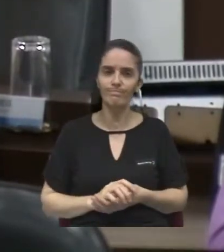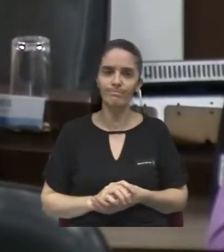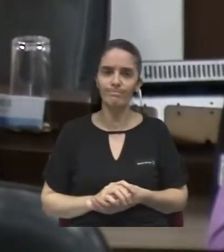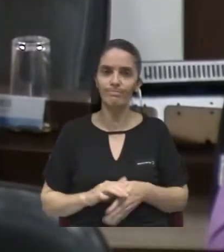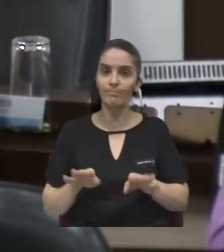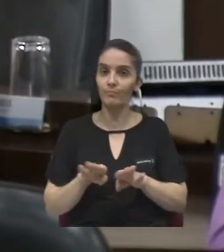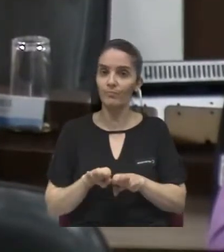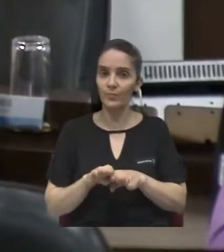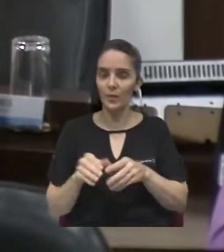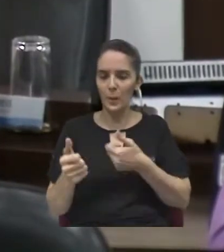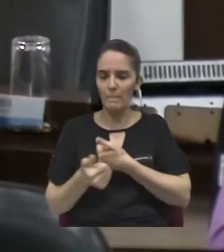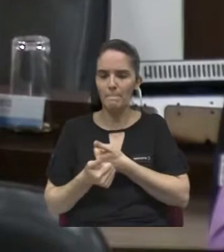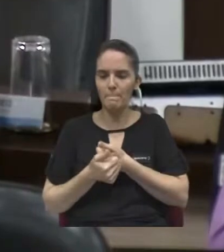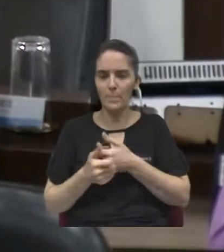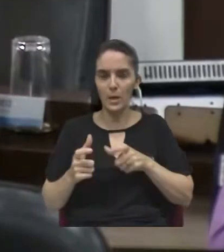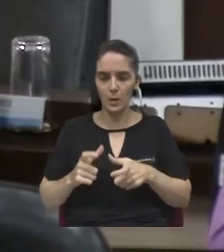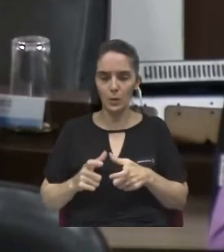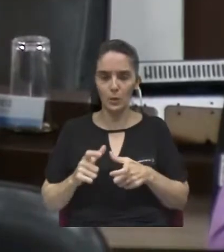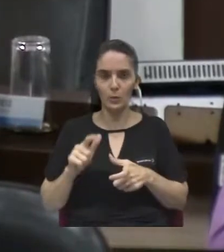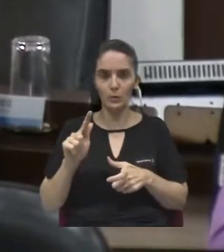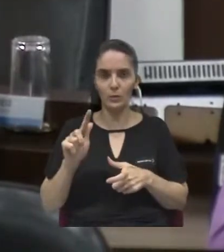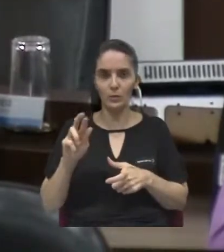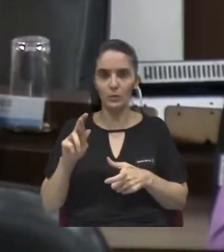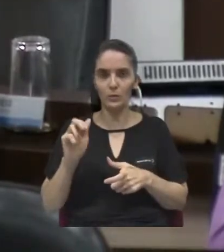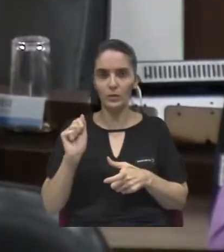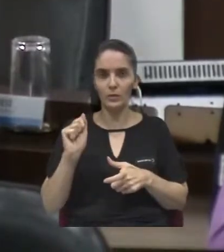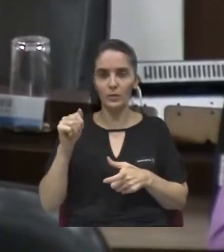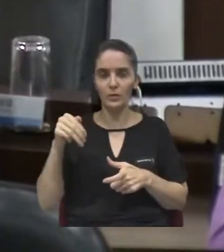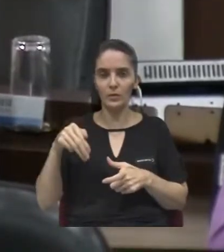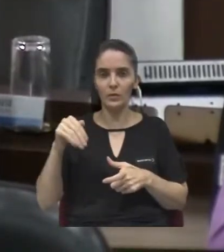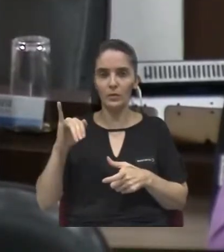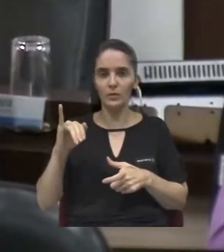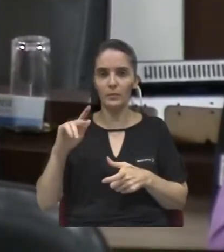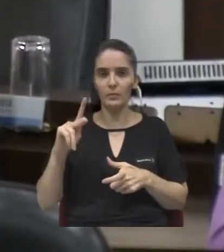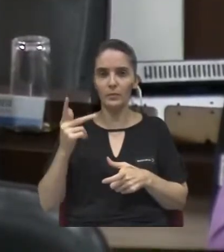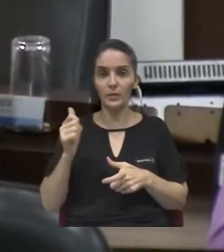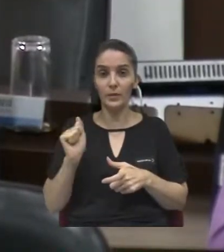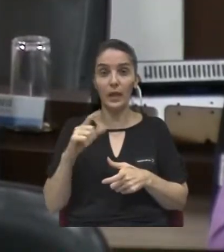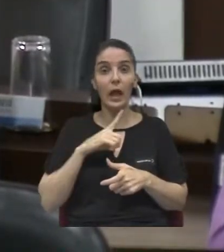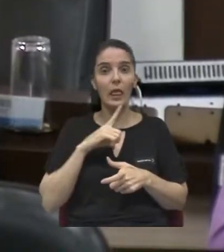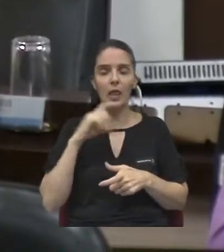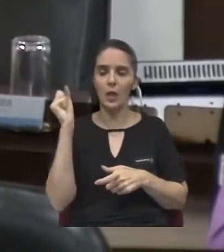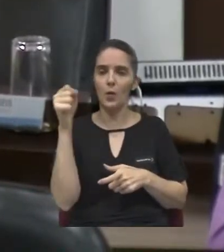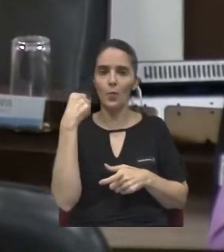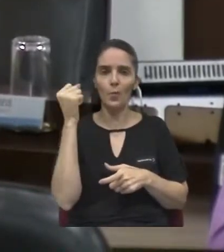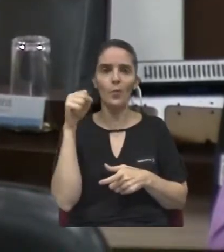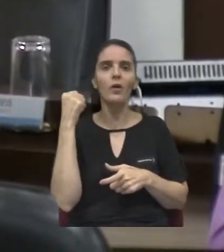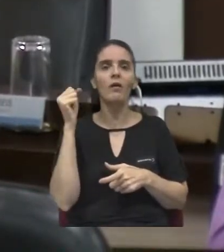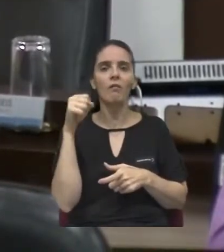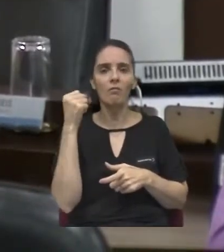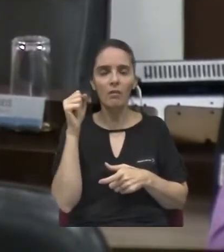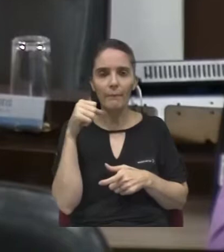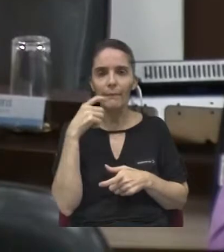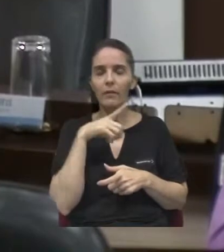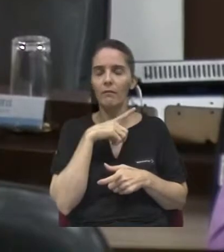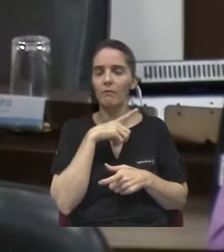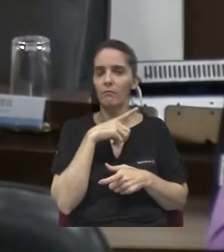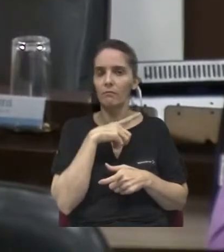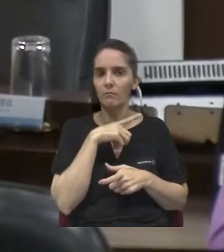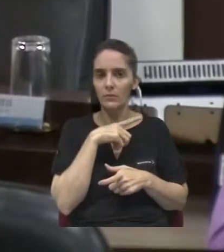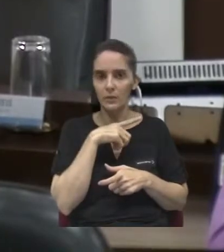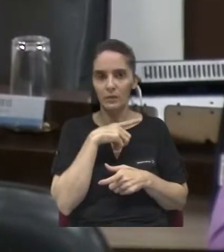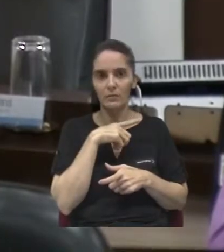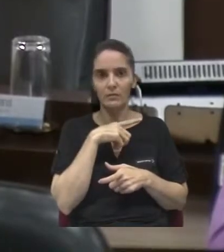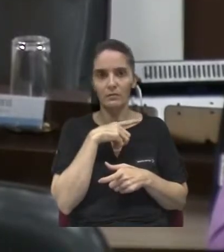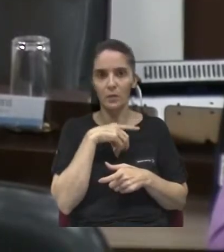Depois, ali perto da Graminha, eu não sei como chama aquela praça, tem uma academia, vereadora Érica, tem uma academia lá,